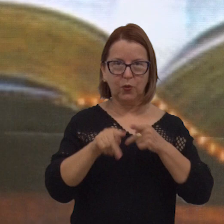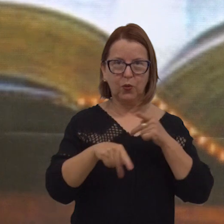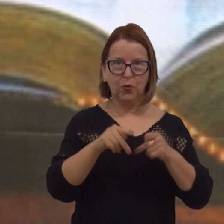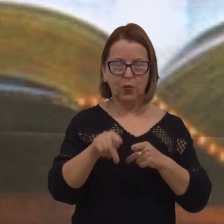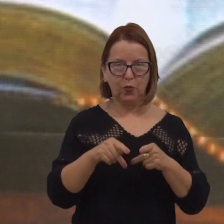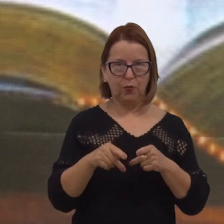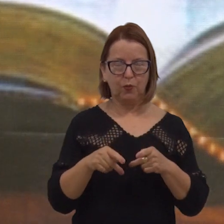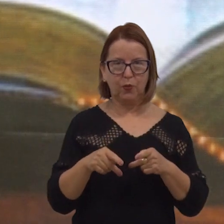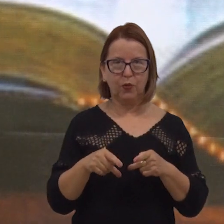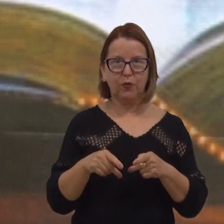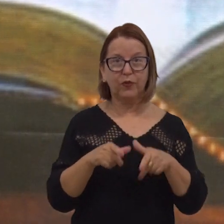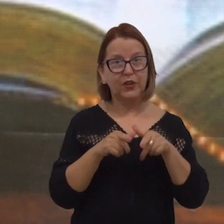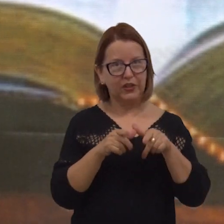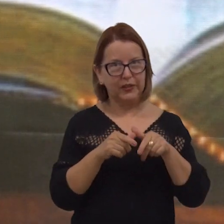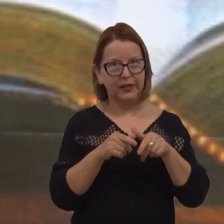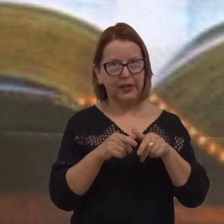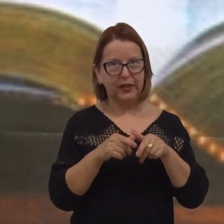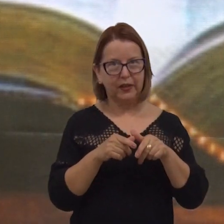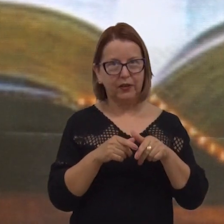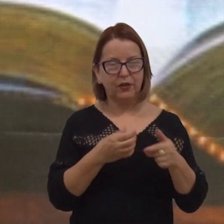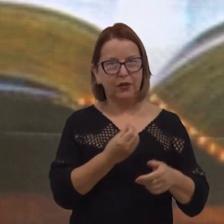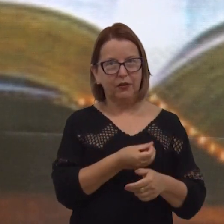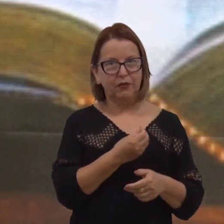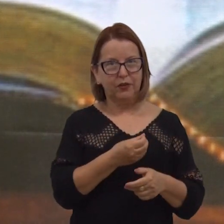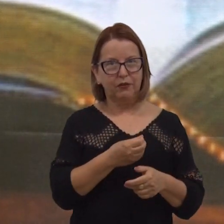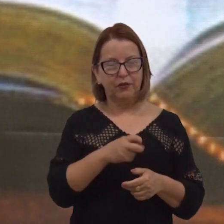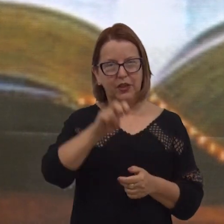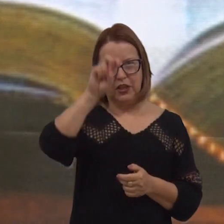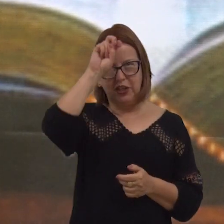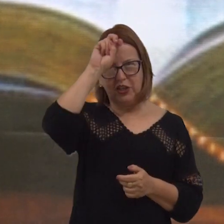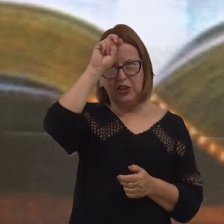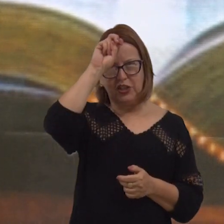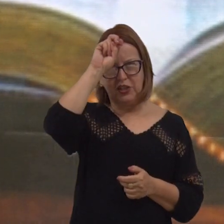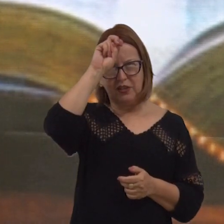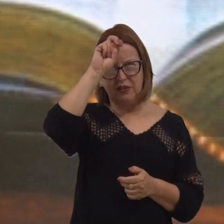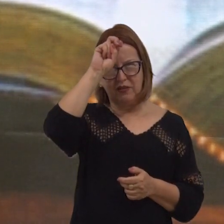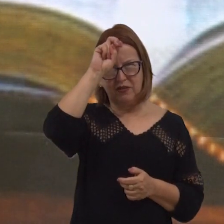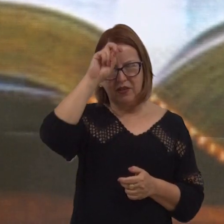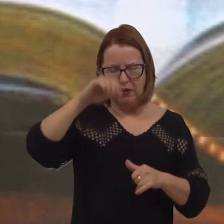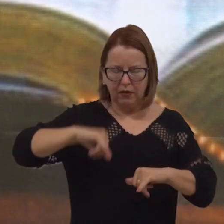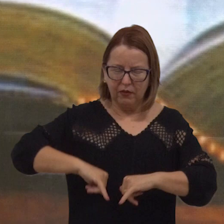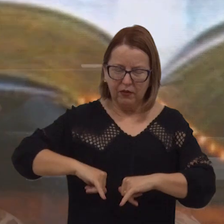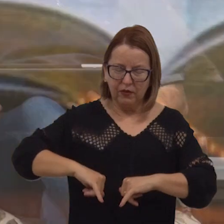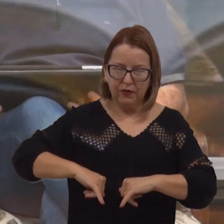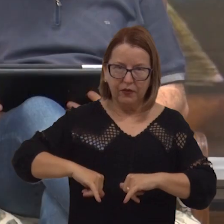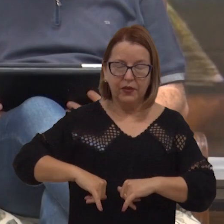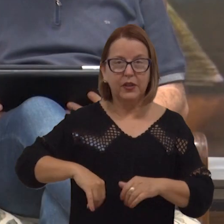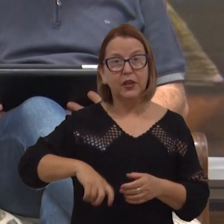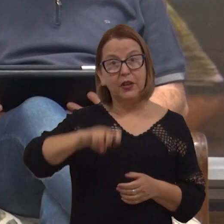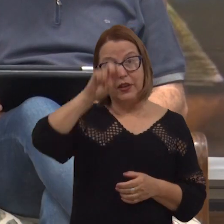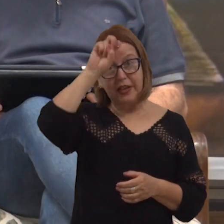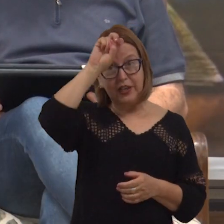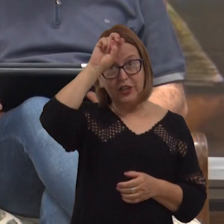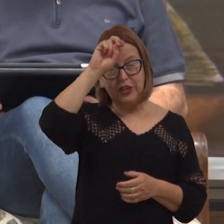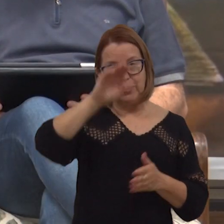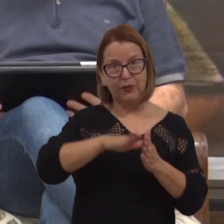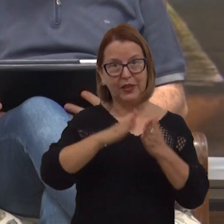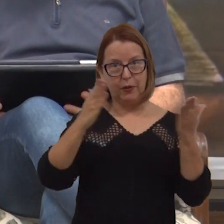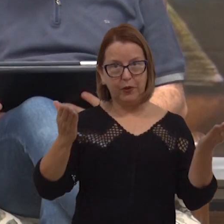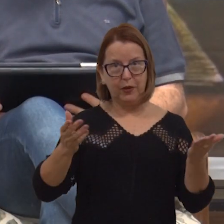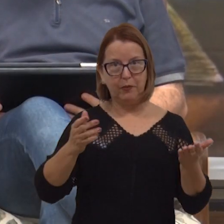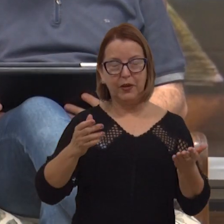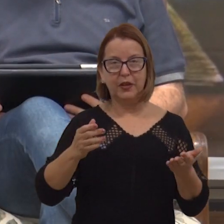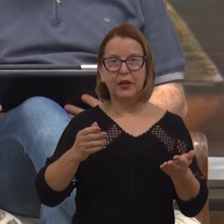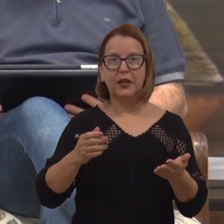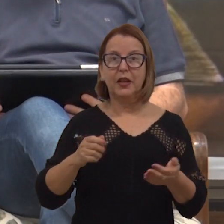ali do Egito, eles estavam sendo afligidos ali no Egito, e o Egito na Bíblia é símbolo